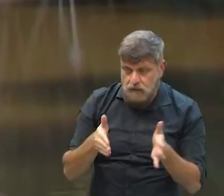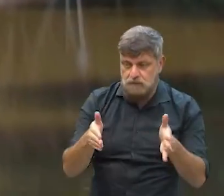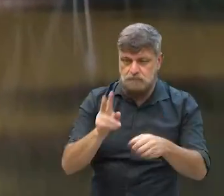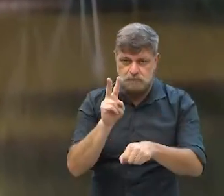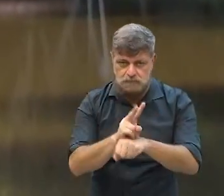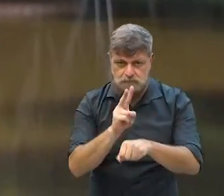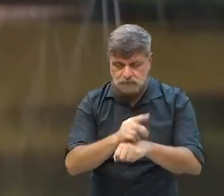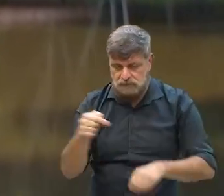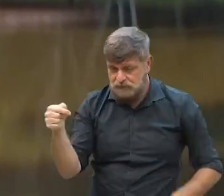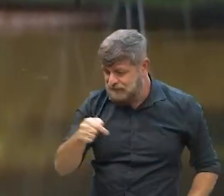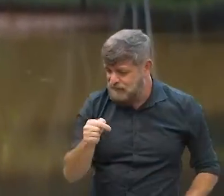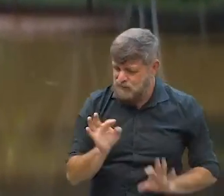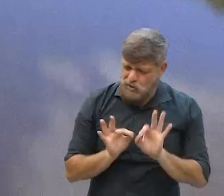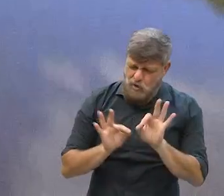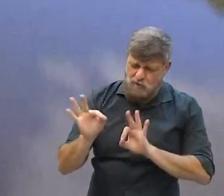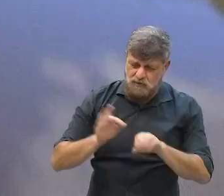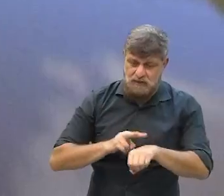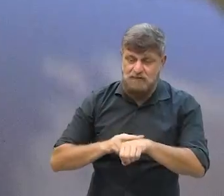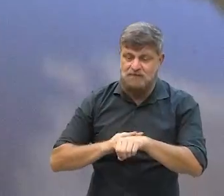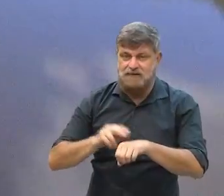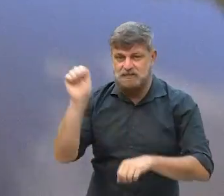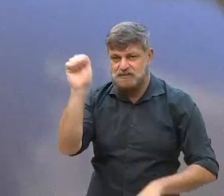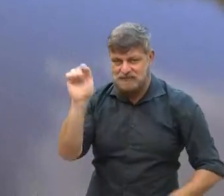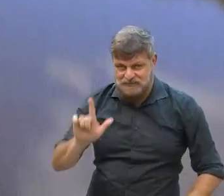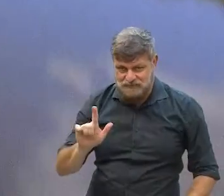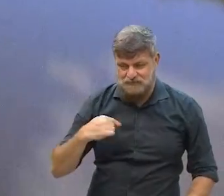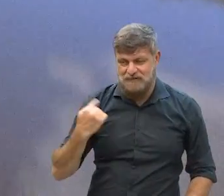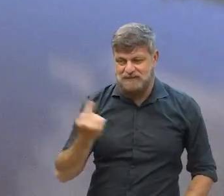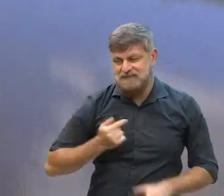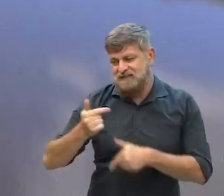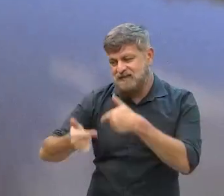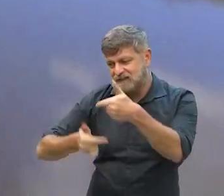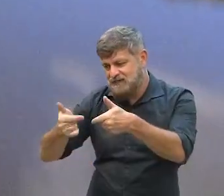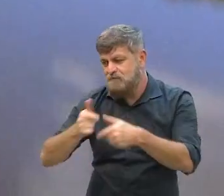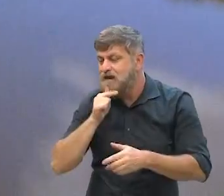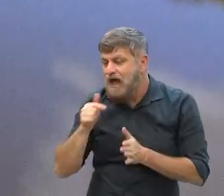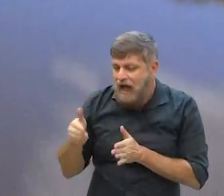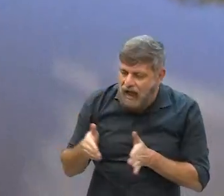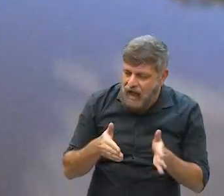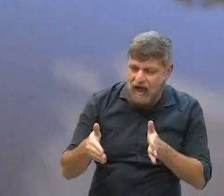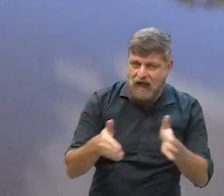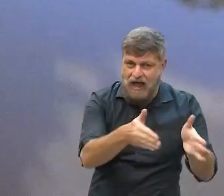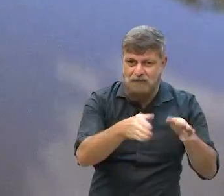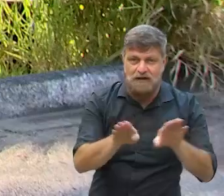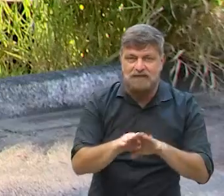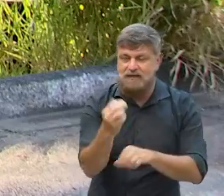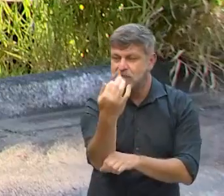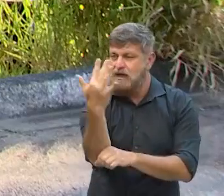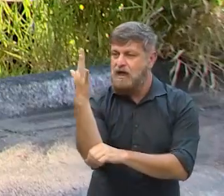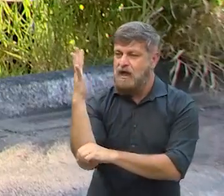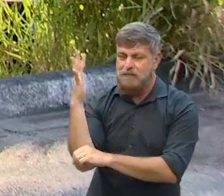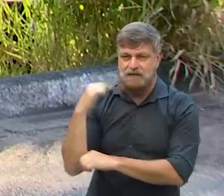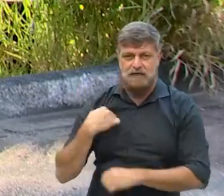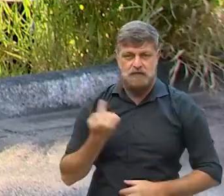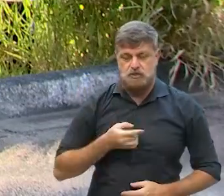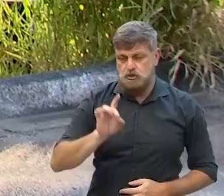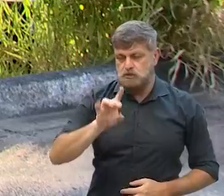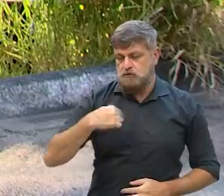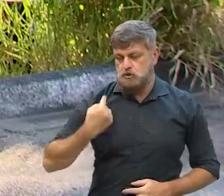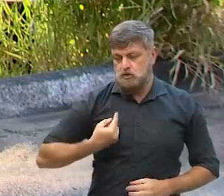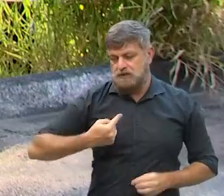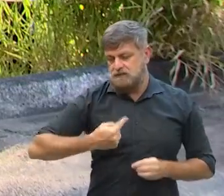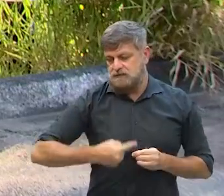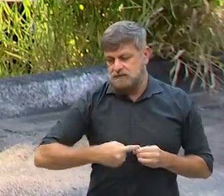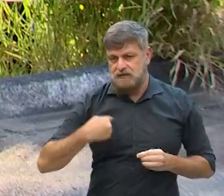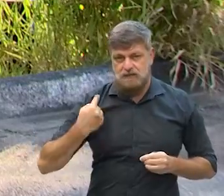chama que vai ser um projeto verde e azul, né? A gente vai trabalhar tanto as águas quanto às matas. A gente não é só o nosso município,